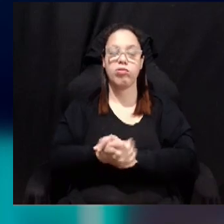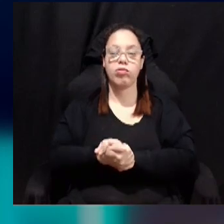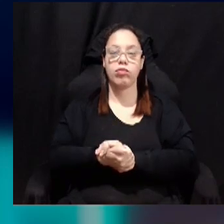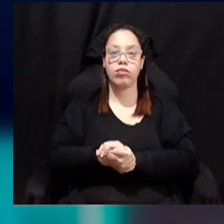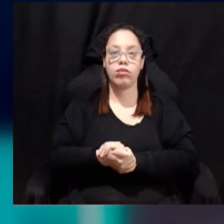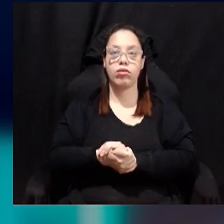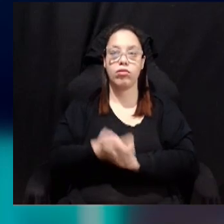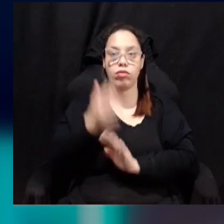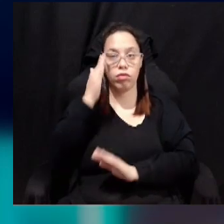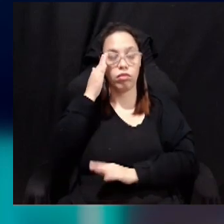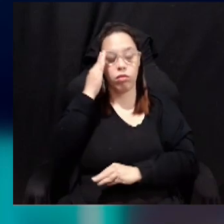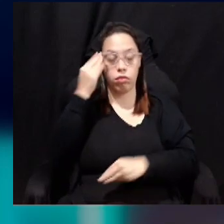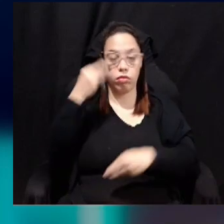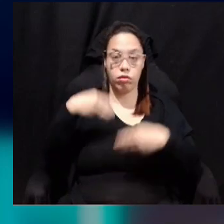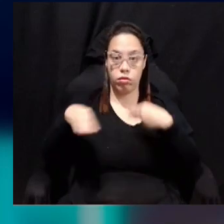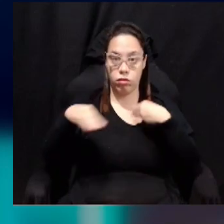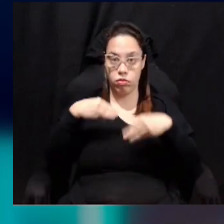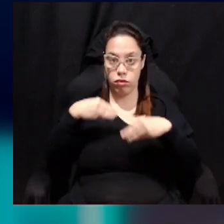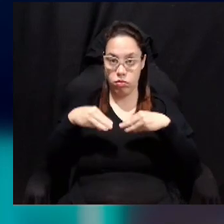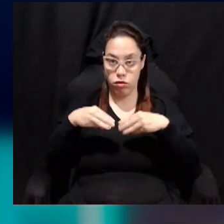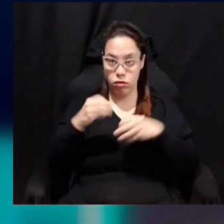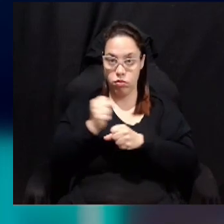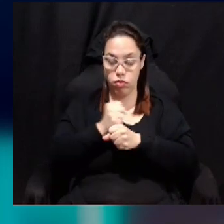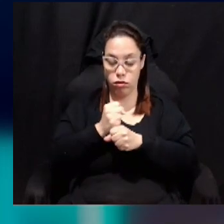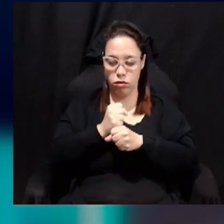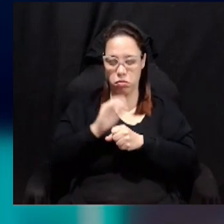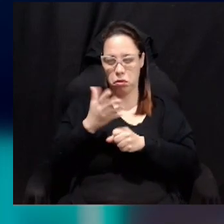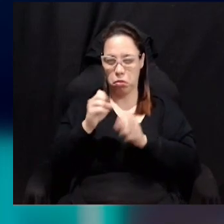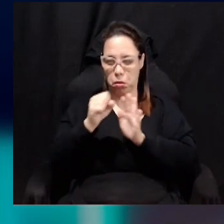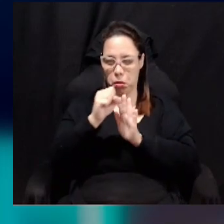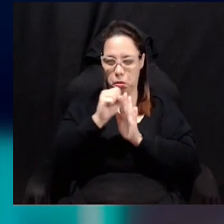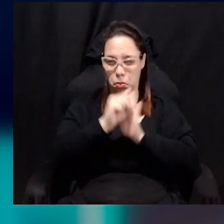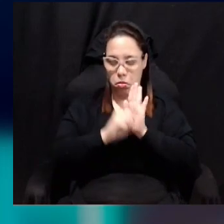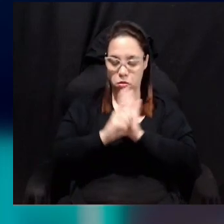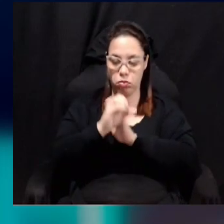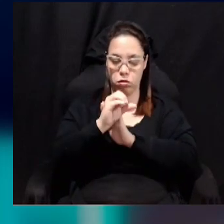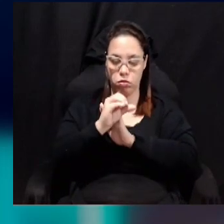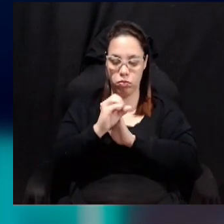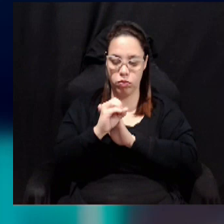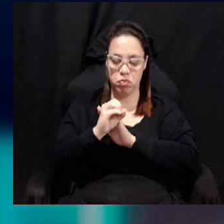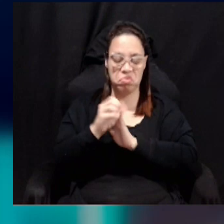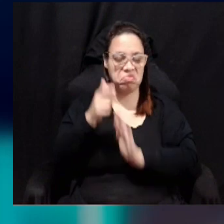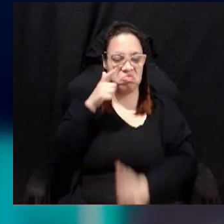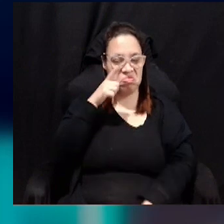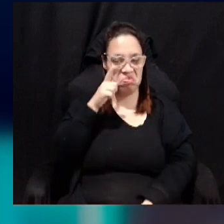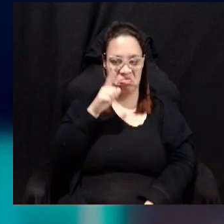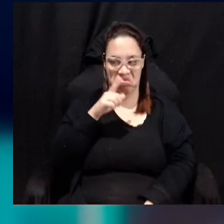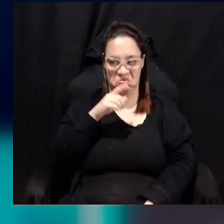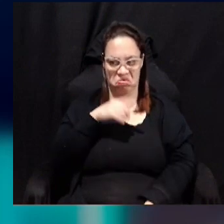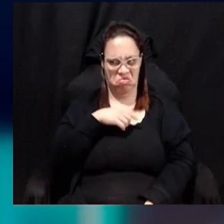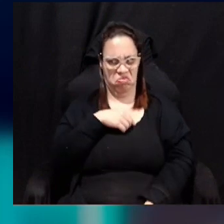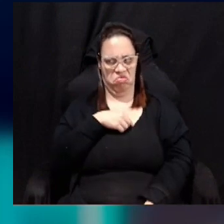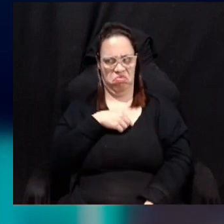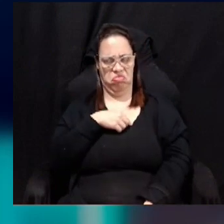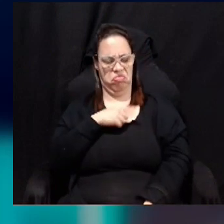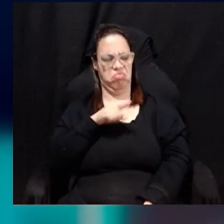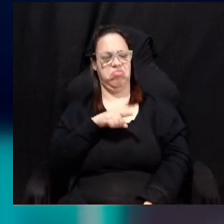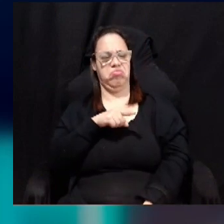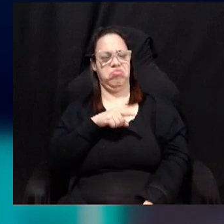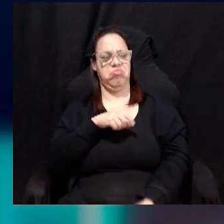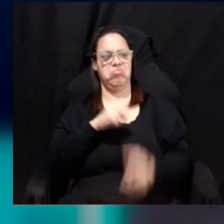música eletrônica nos anos 90, quando quase ninguém acreditava que esse estilo pudesse ter espaço